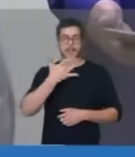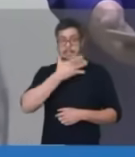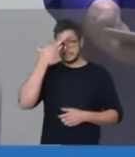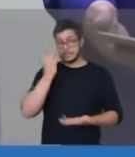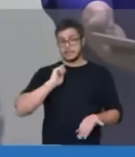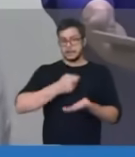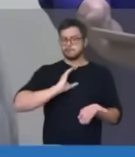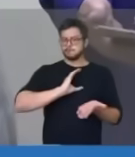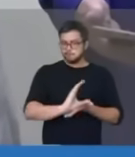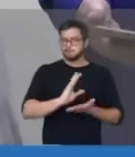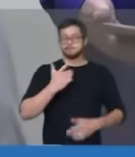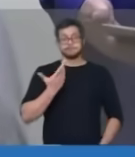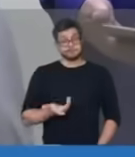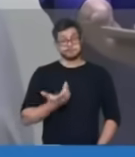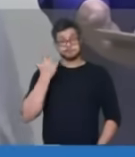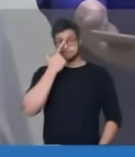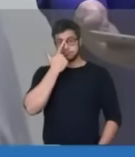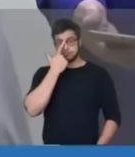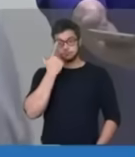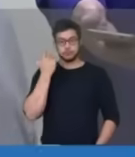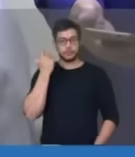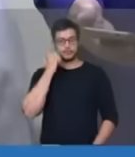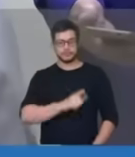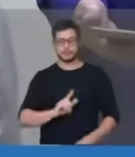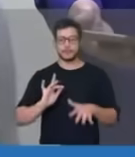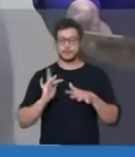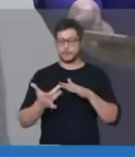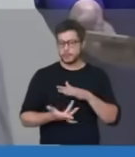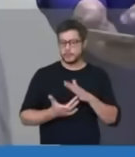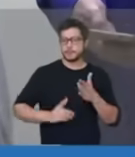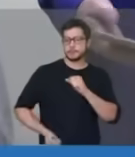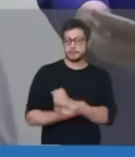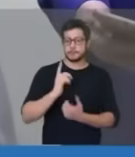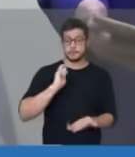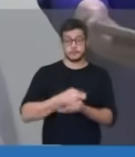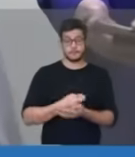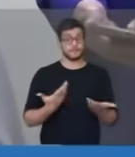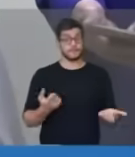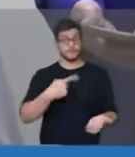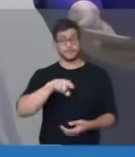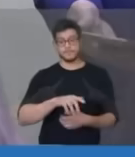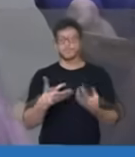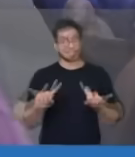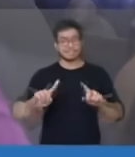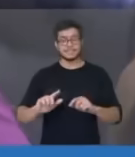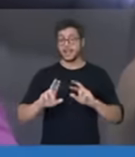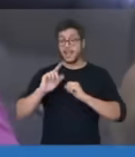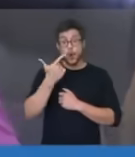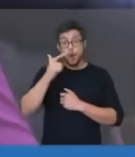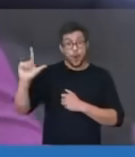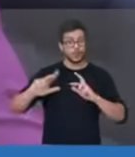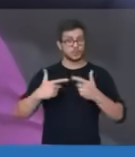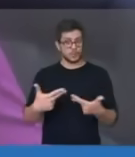da extrema-direita, é quem garante as redes sociais financiadas, é quem garante todos os absurdos. E vocês não querem abrir mão desses privilégios. É claro que